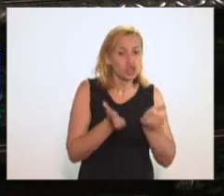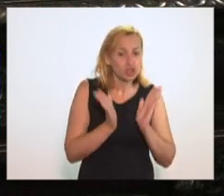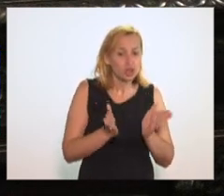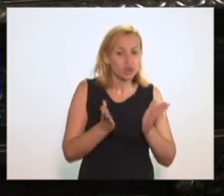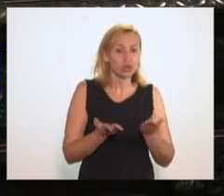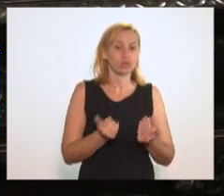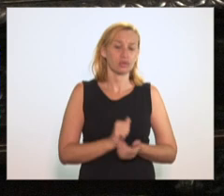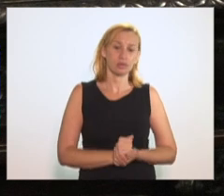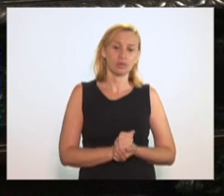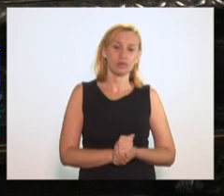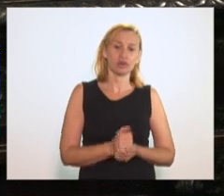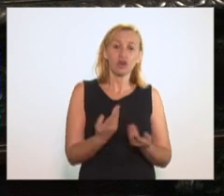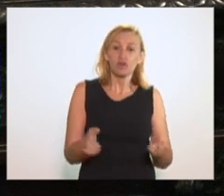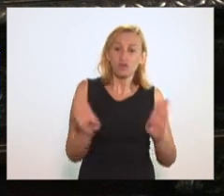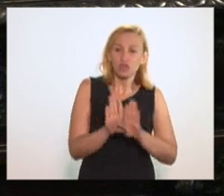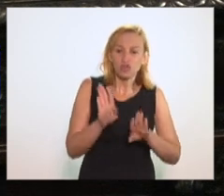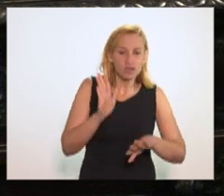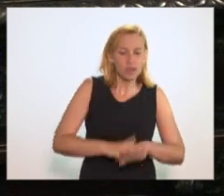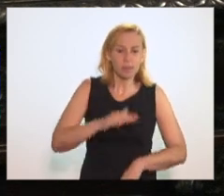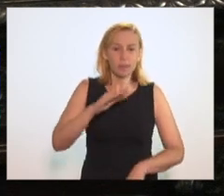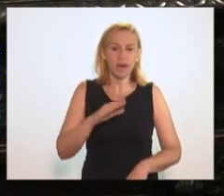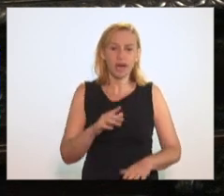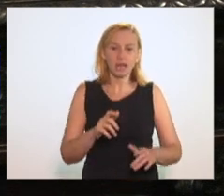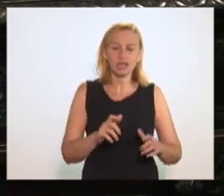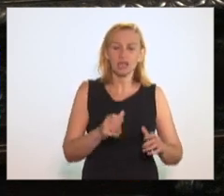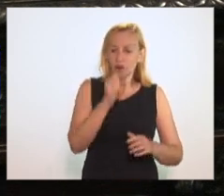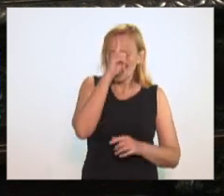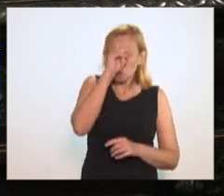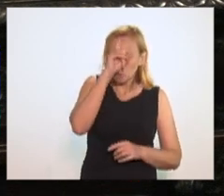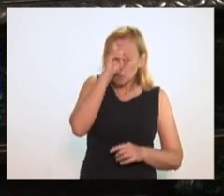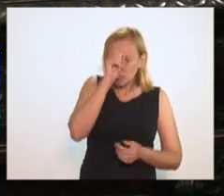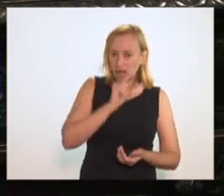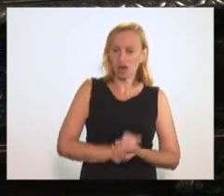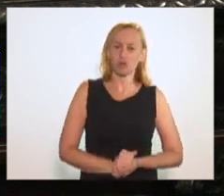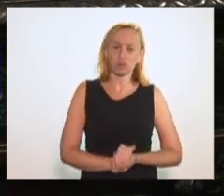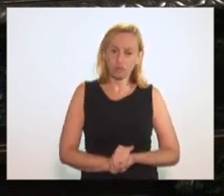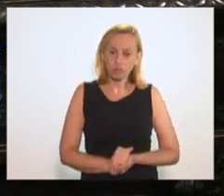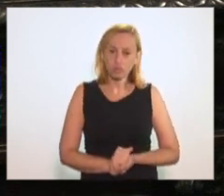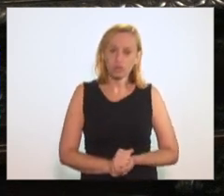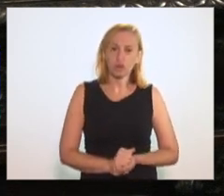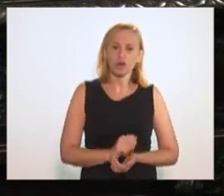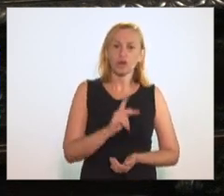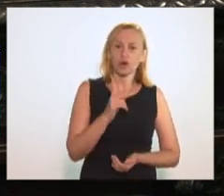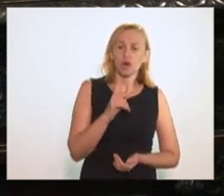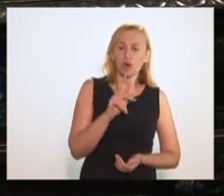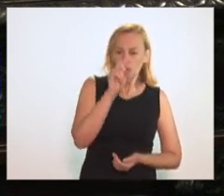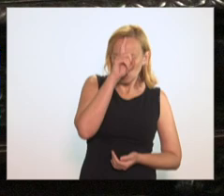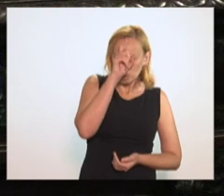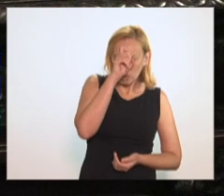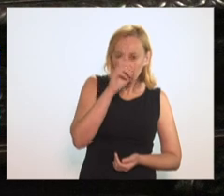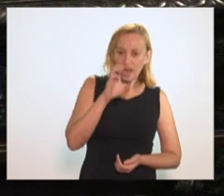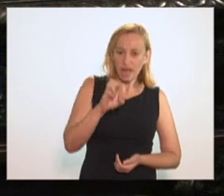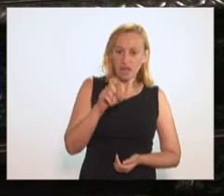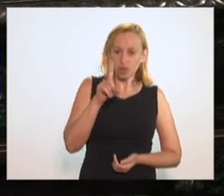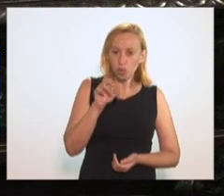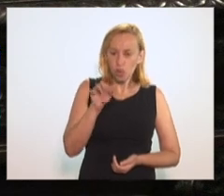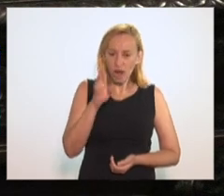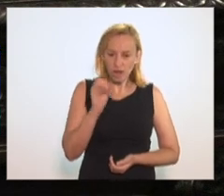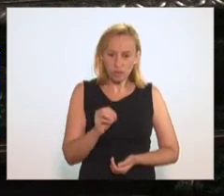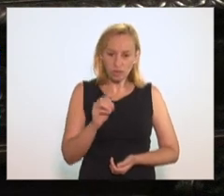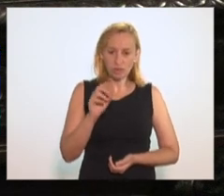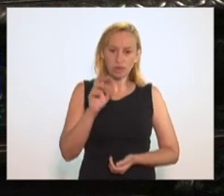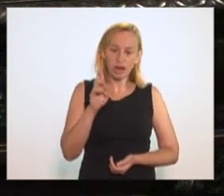fechamento de mais uma unidade hospitalar, que é o hospital Eduardo Rabelo na Zona Oeste,